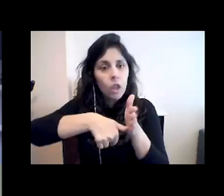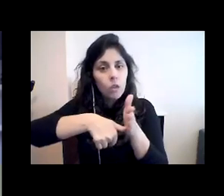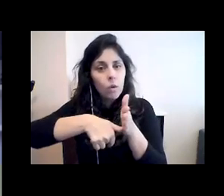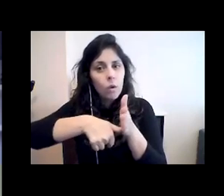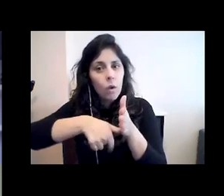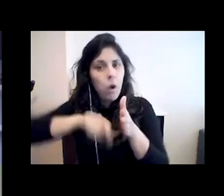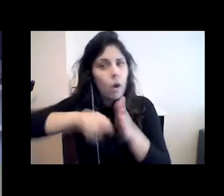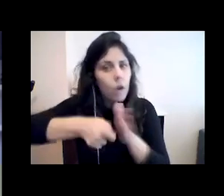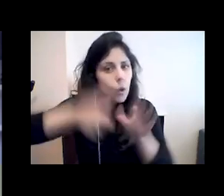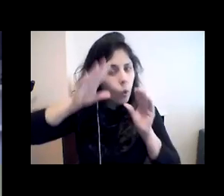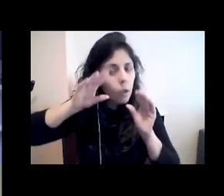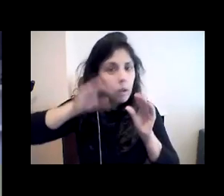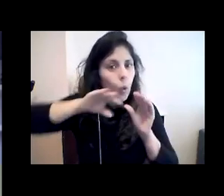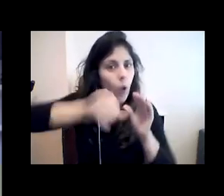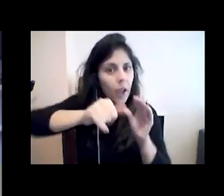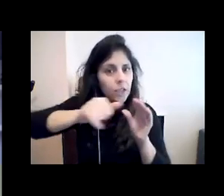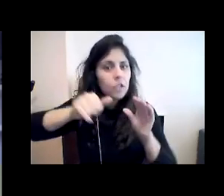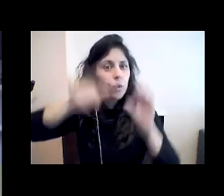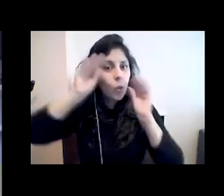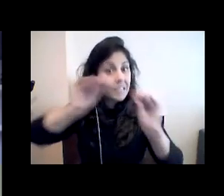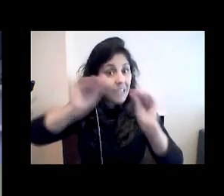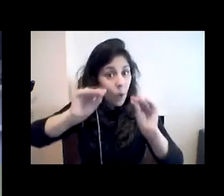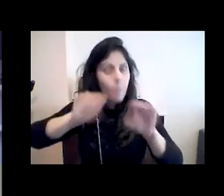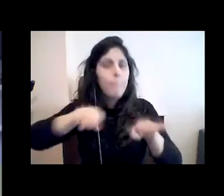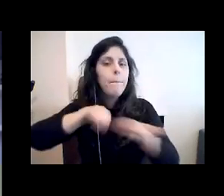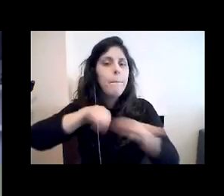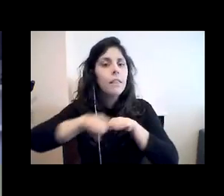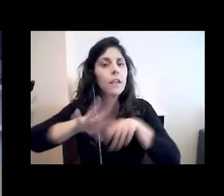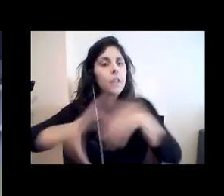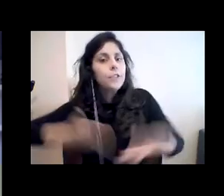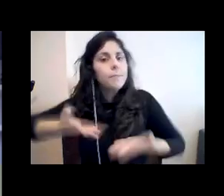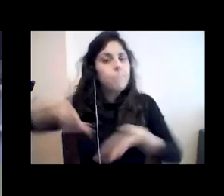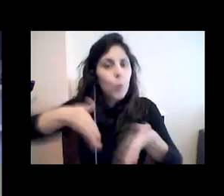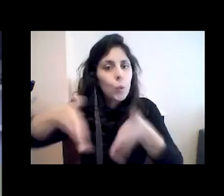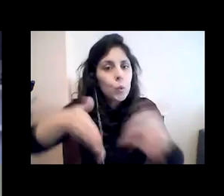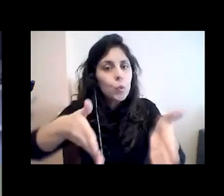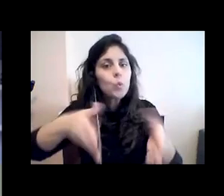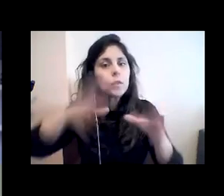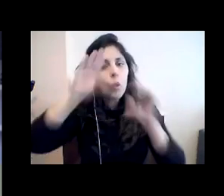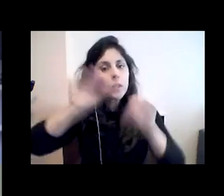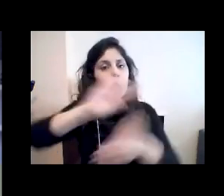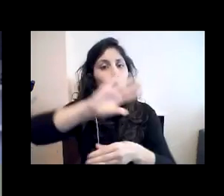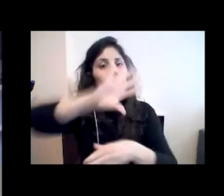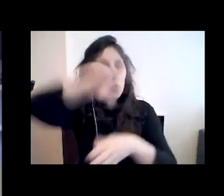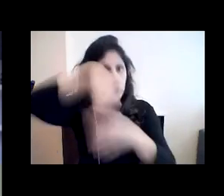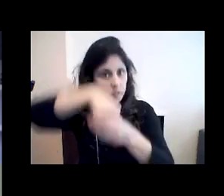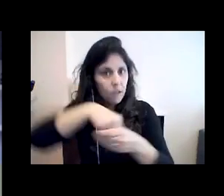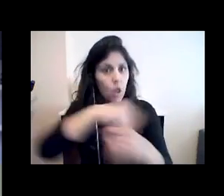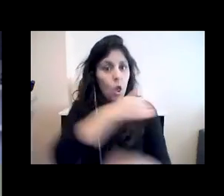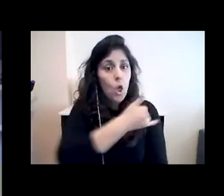Locais Educadores, Práticas, Vozes e Percursos de Educação Inclusiva, entre 2016 e 2019,